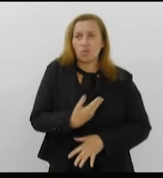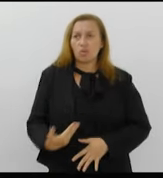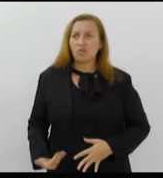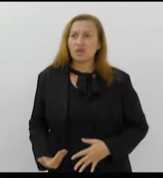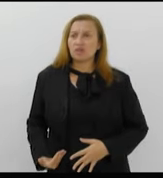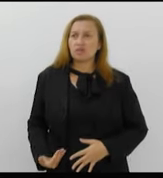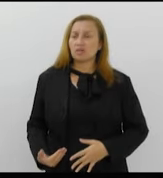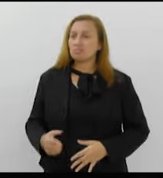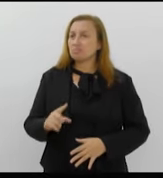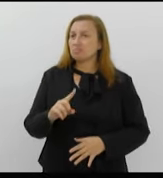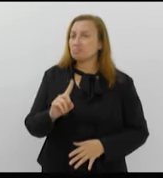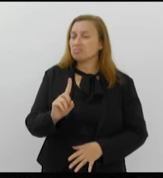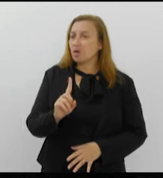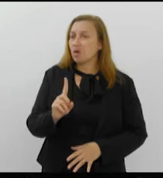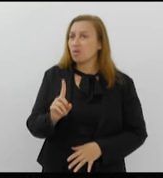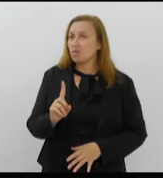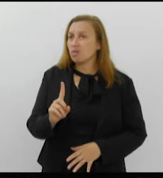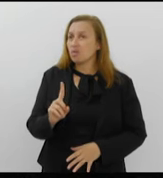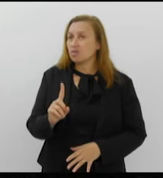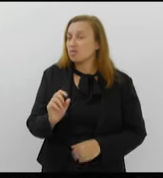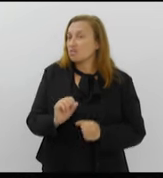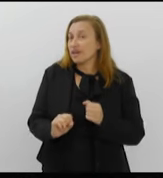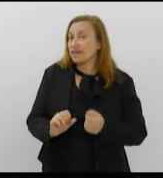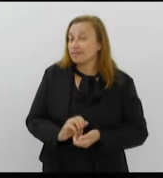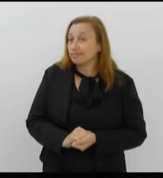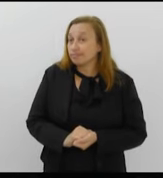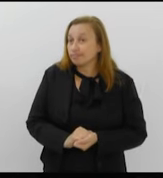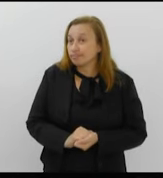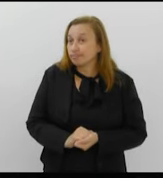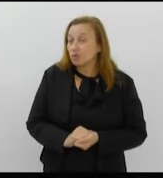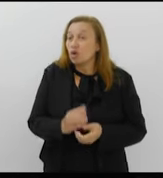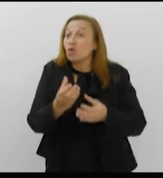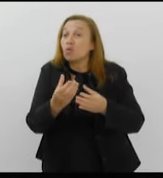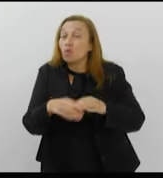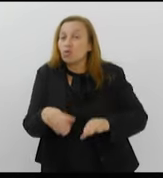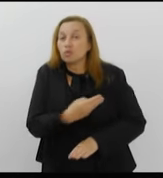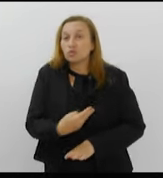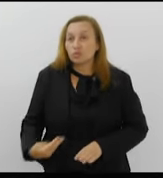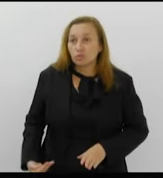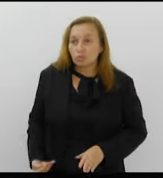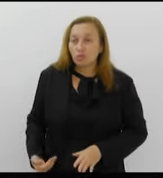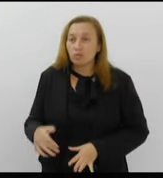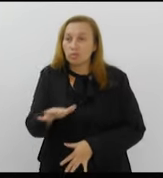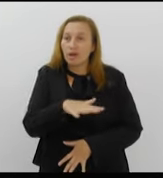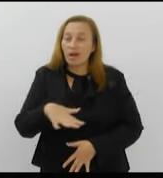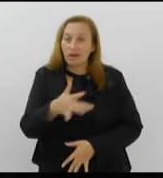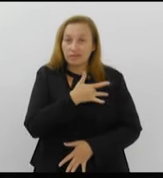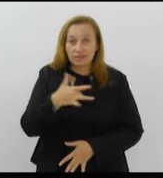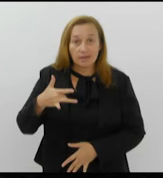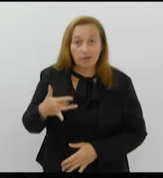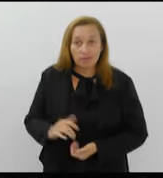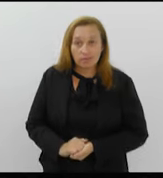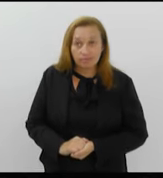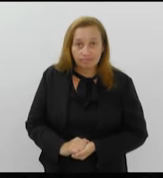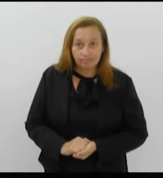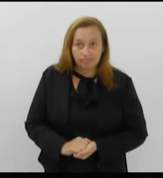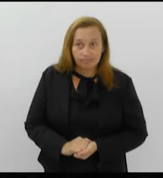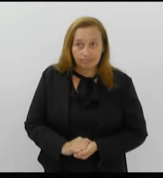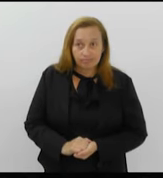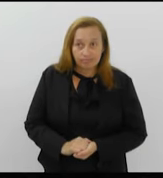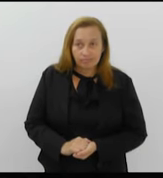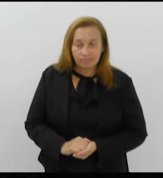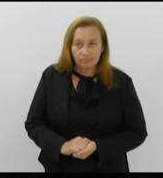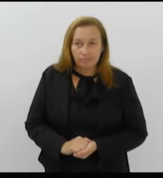não promoveu o que devia fazer, o concurso público para a área da saúde, quer na